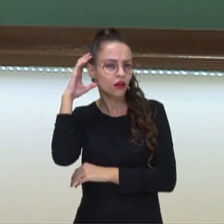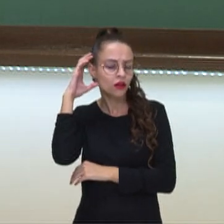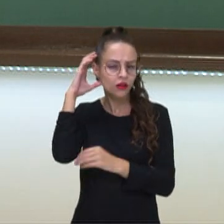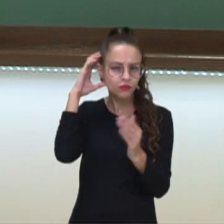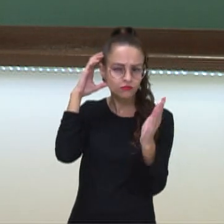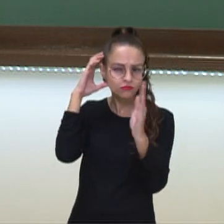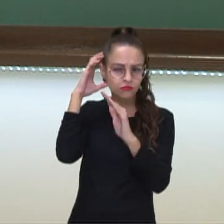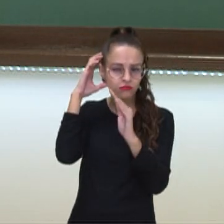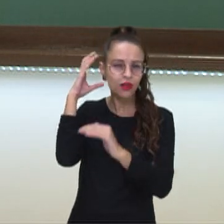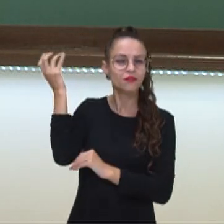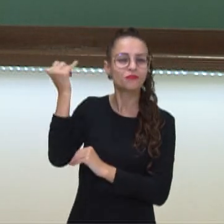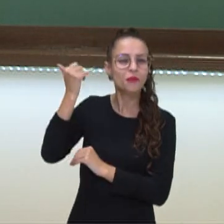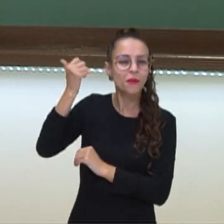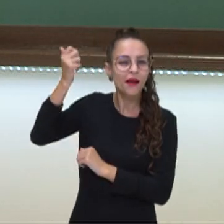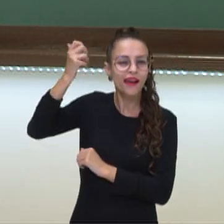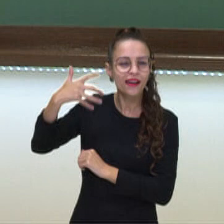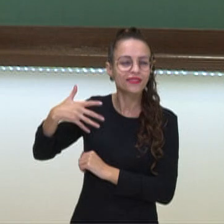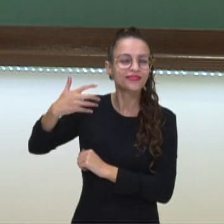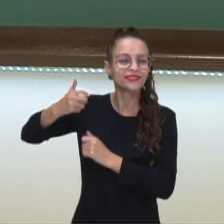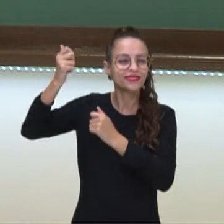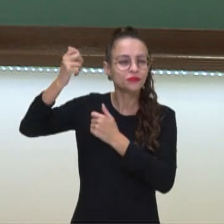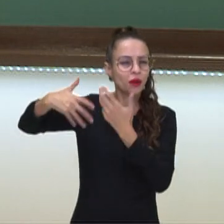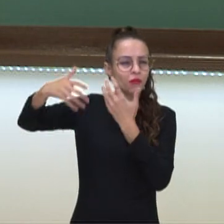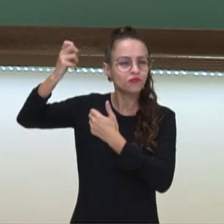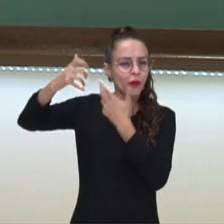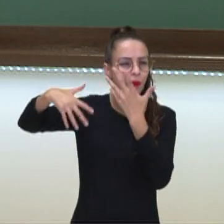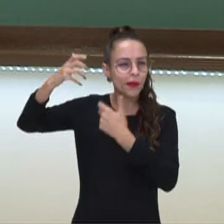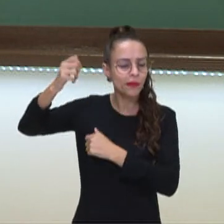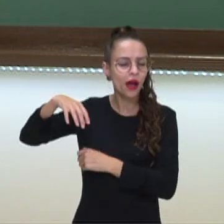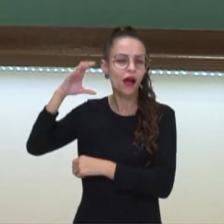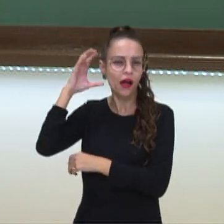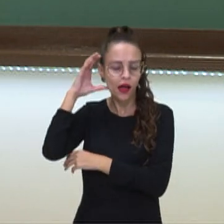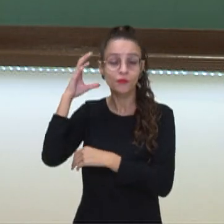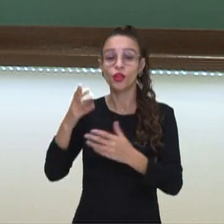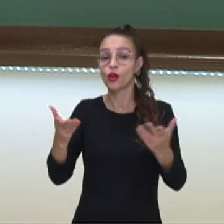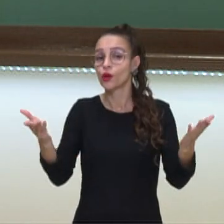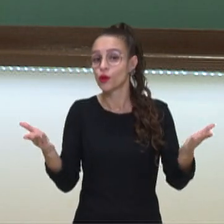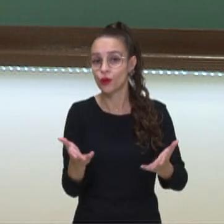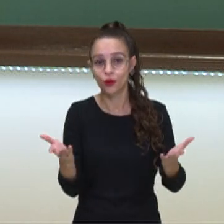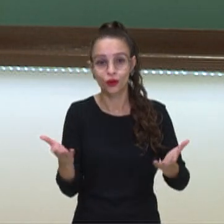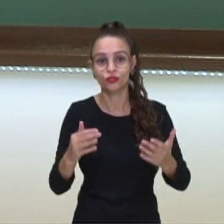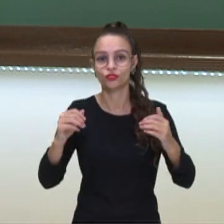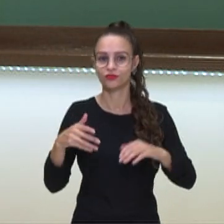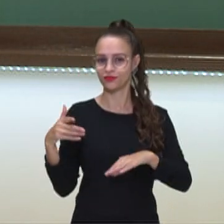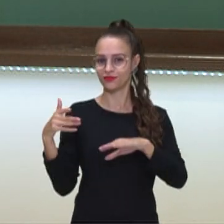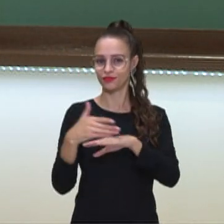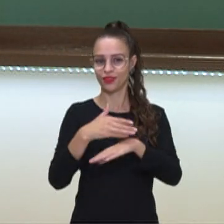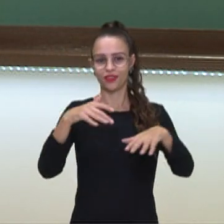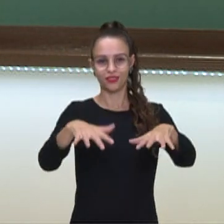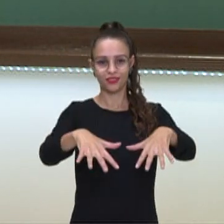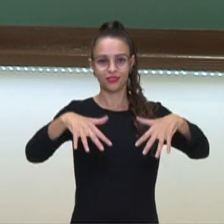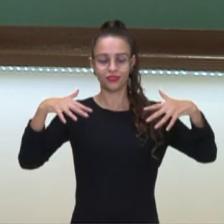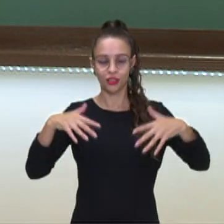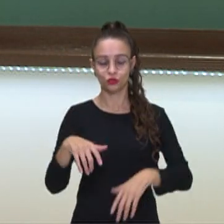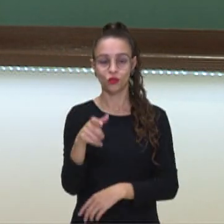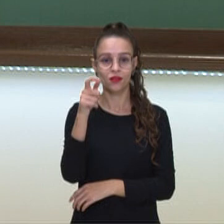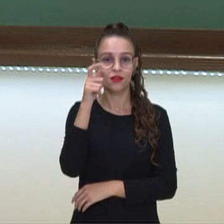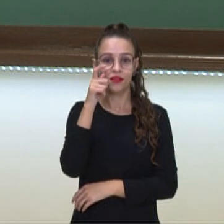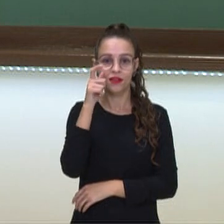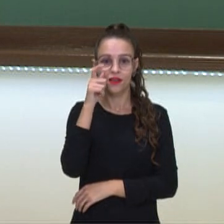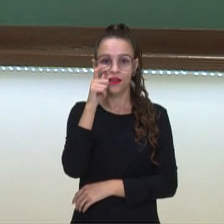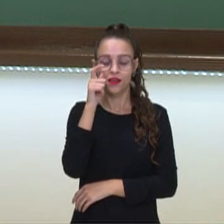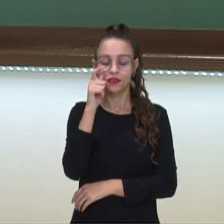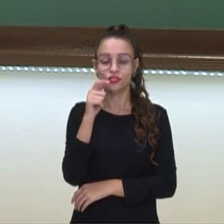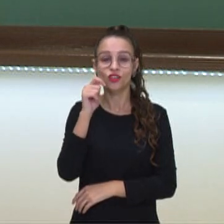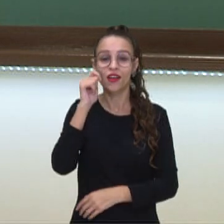a narração do jogo, alguém falando sobre o jogo. Hoje você vai ao estádio e, além de assistir a